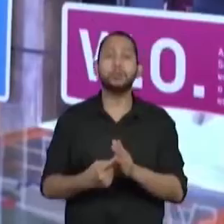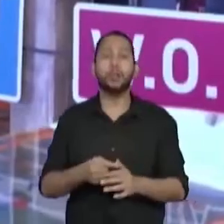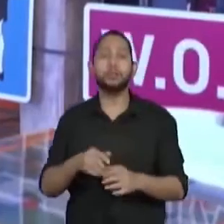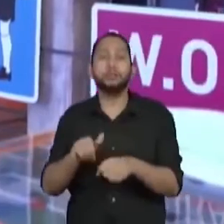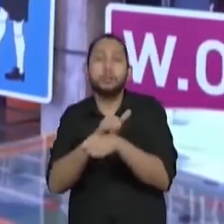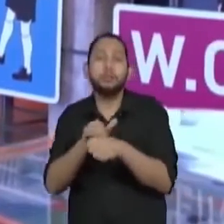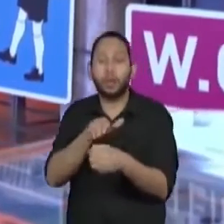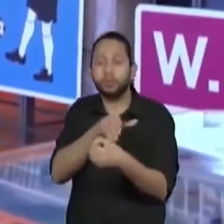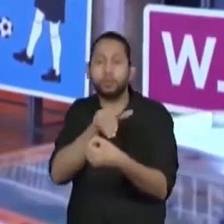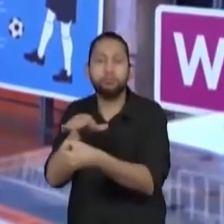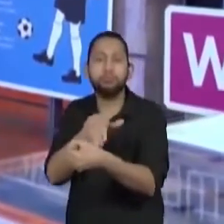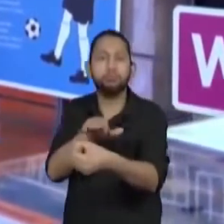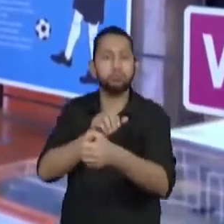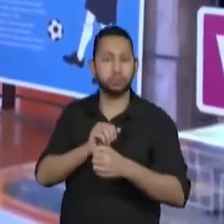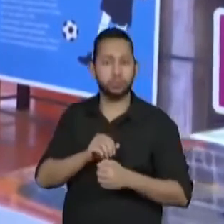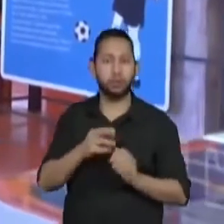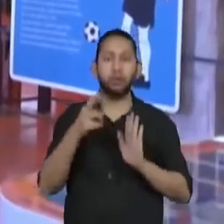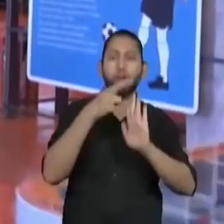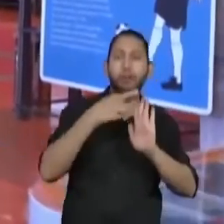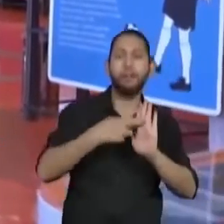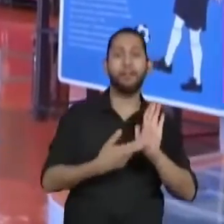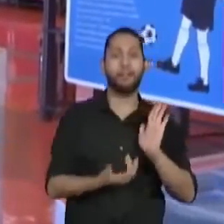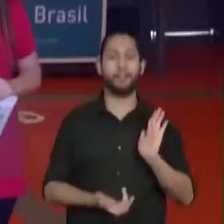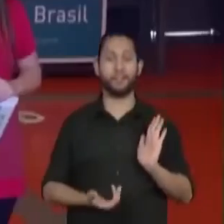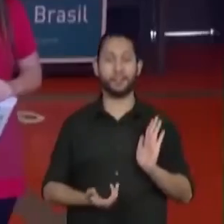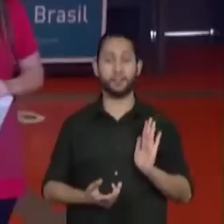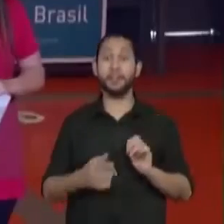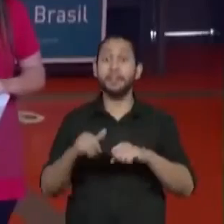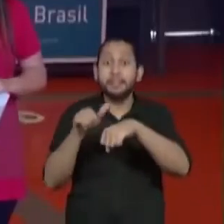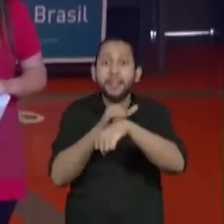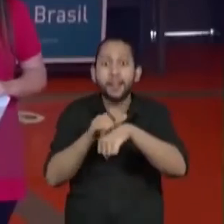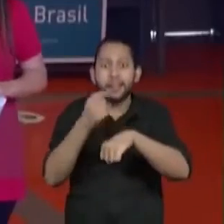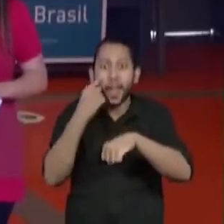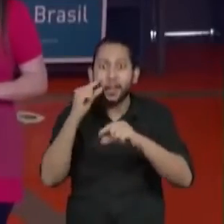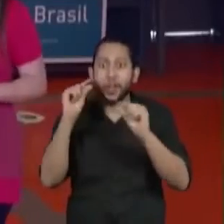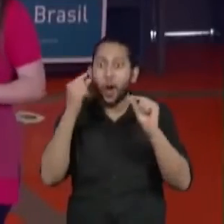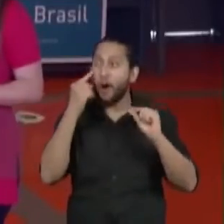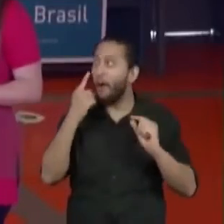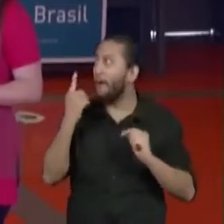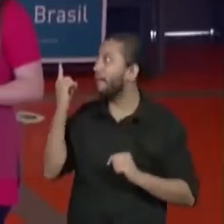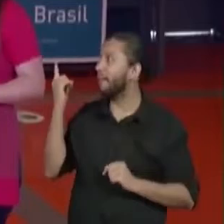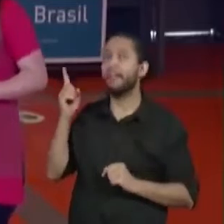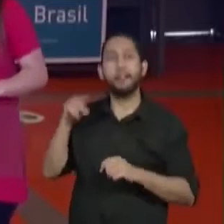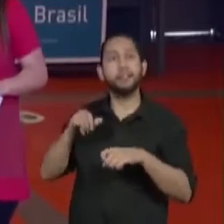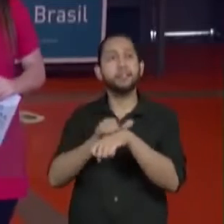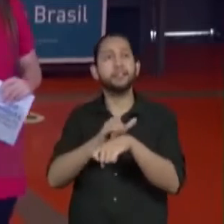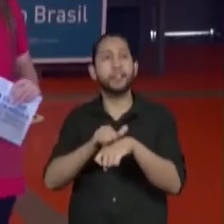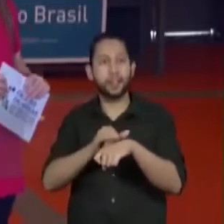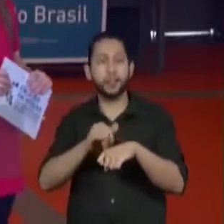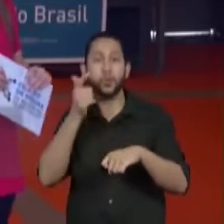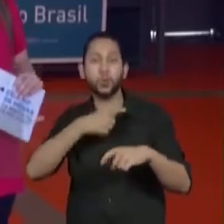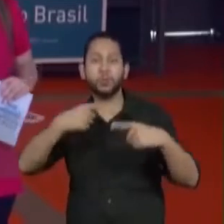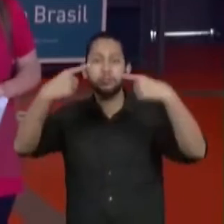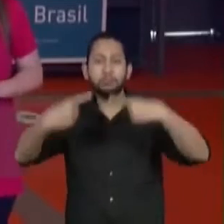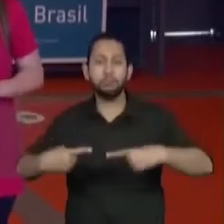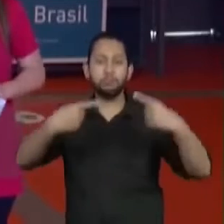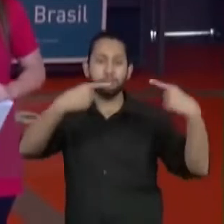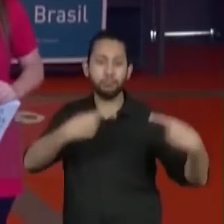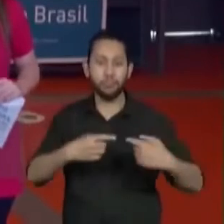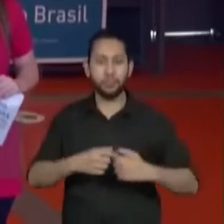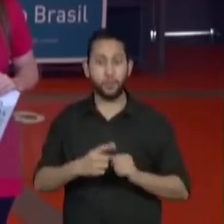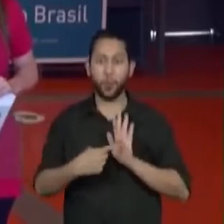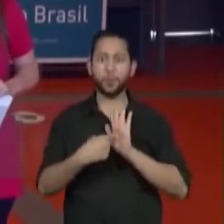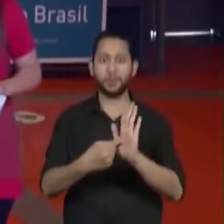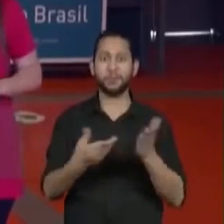com as regras, com os esquemas táticos e é isso que nós vamos mostrar para eles agora, não é, Fran? Isso mesmo,